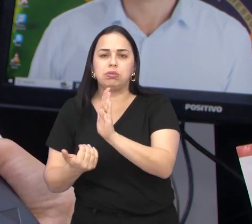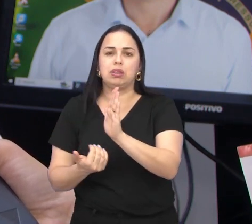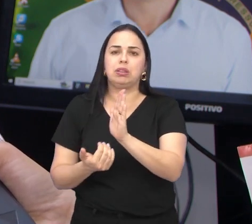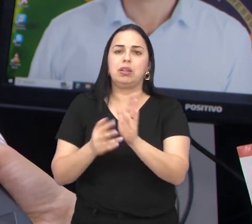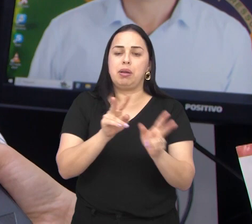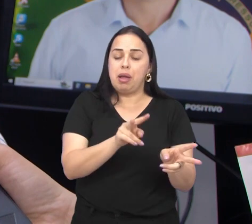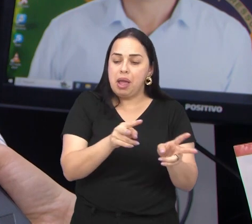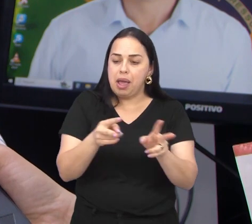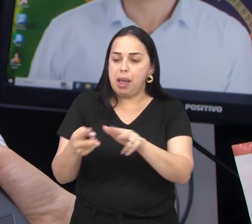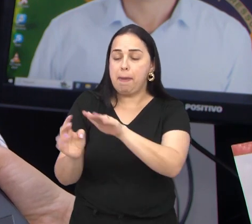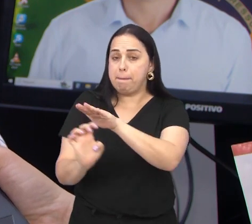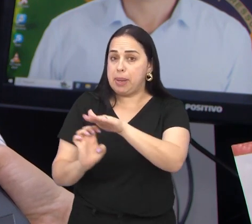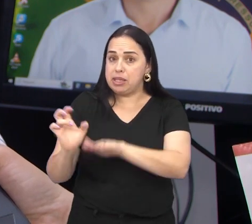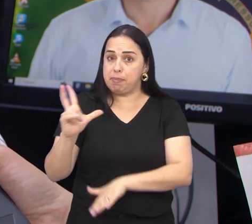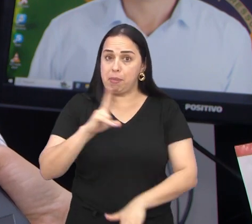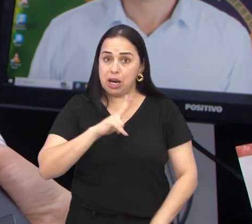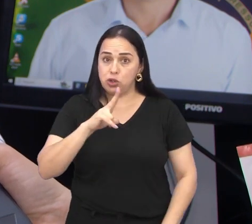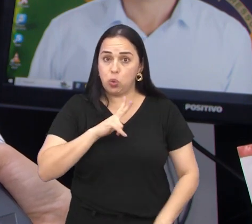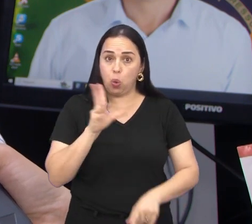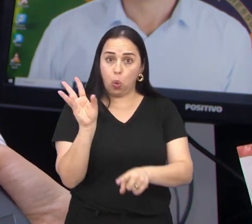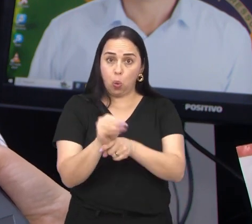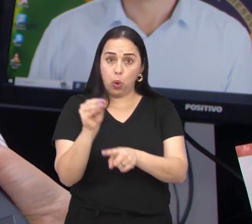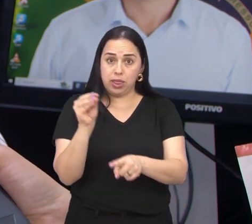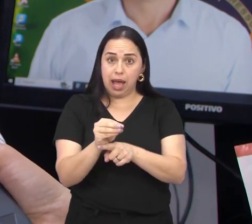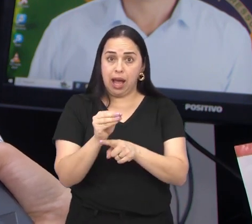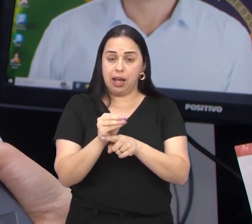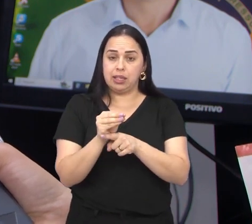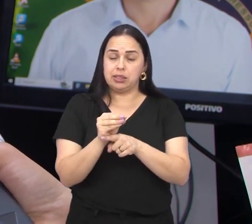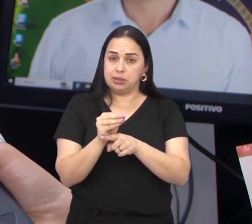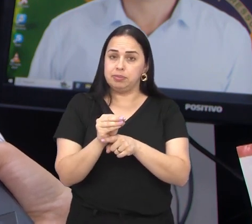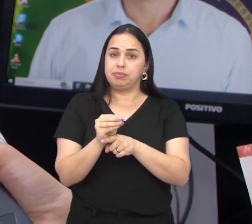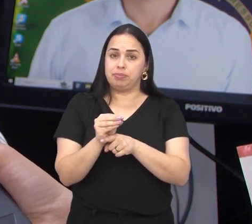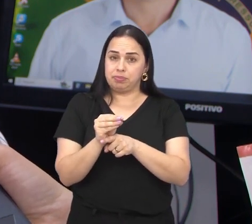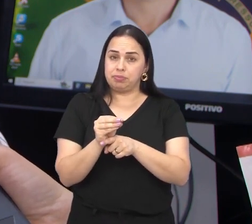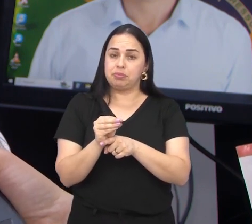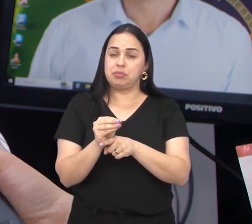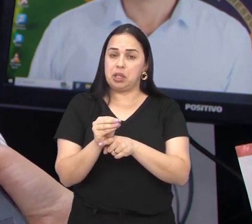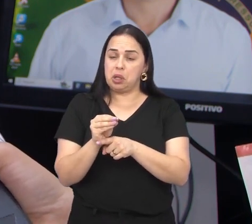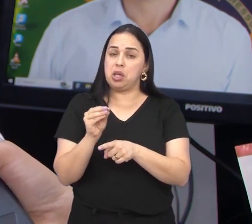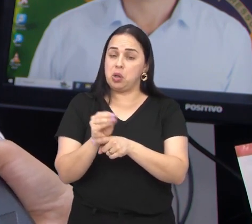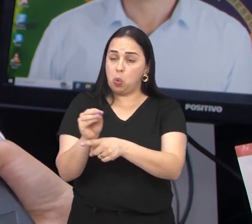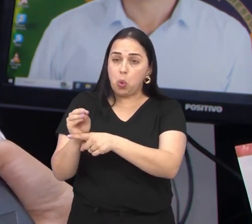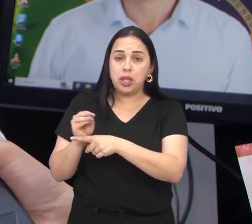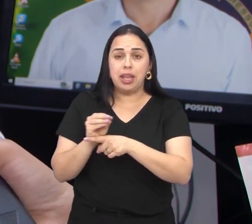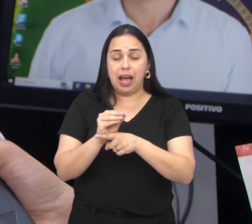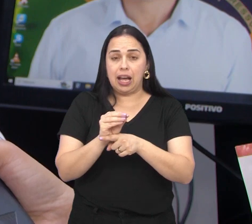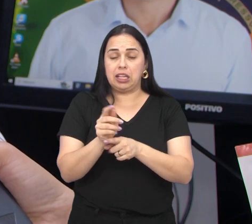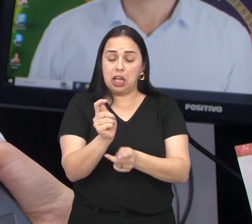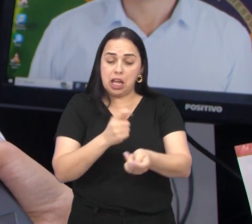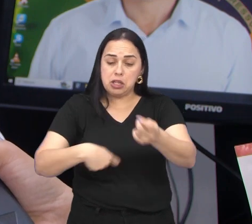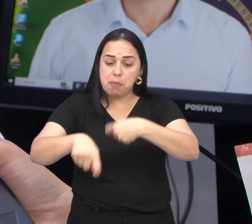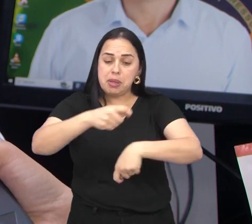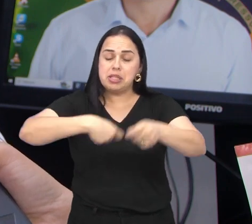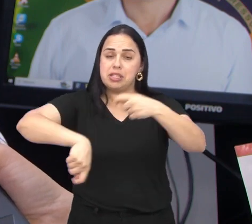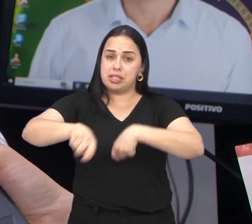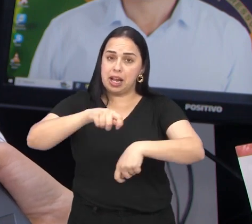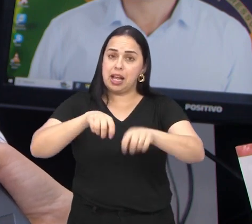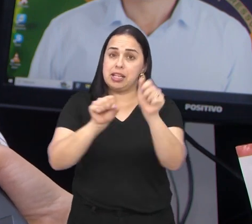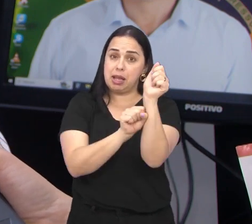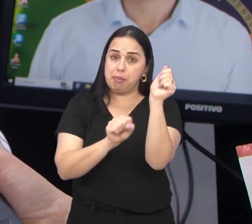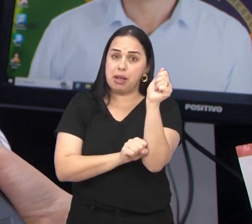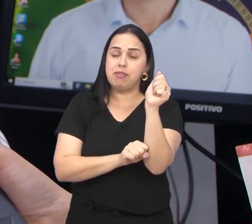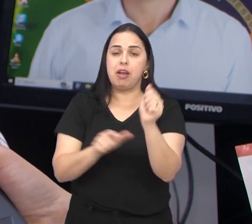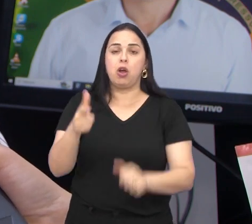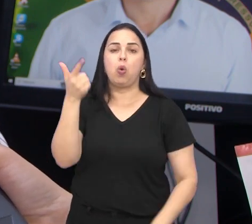privada, tomando realmente vamos dizer assim, uma parcela importante de participação na